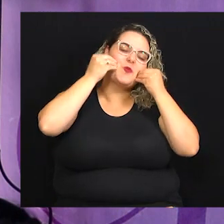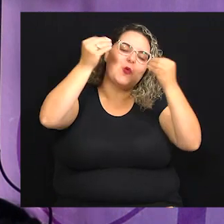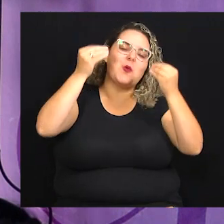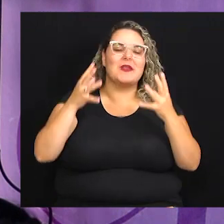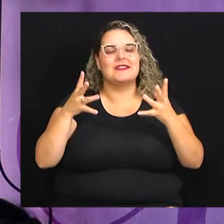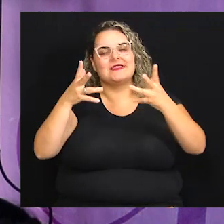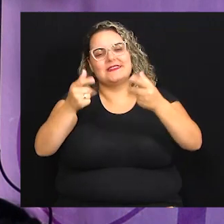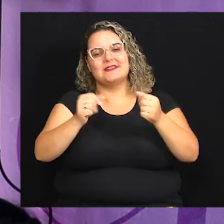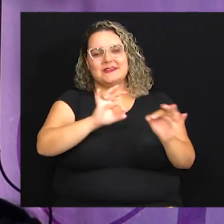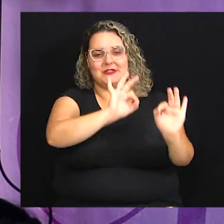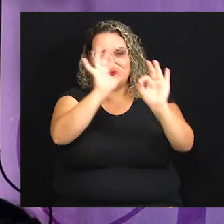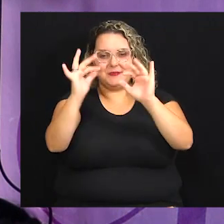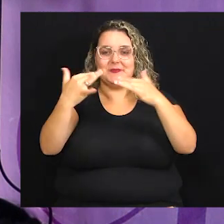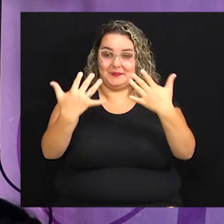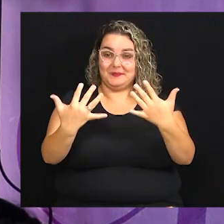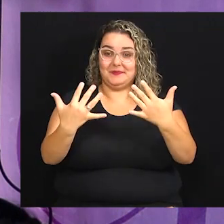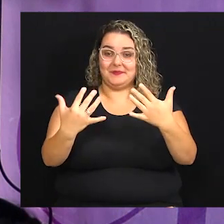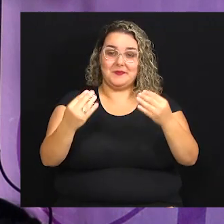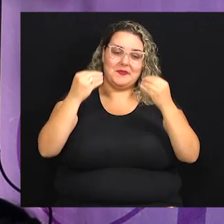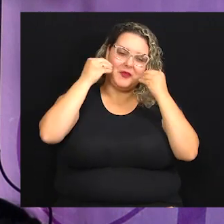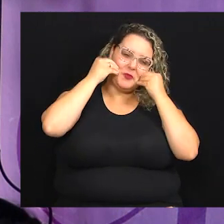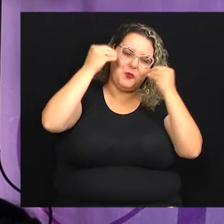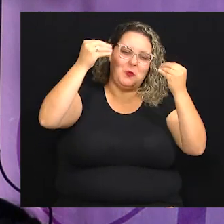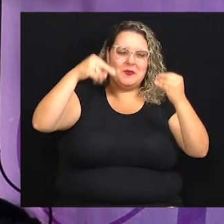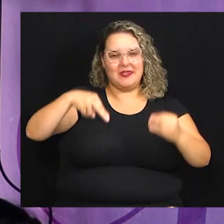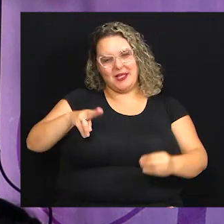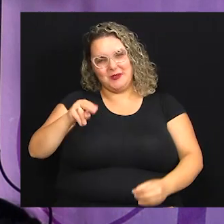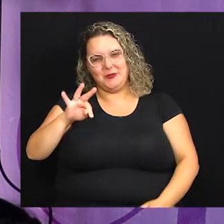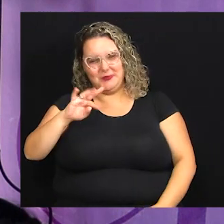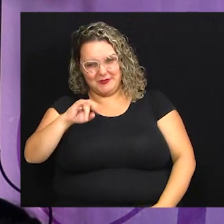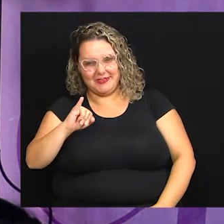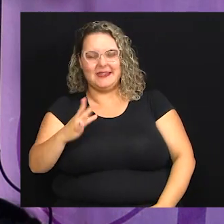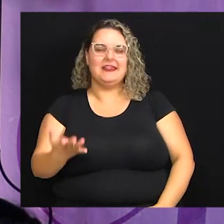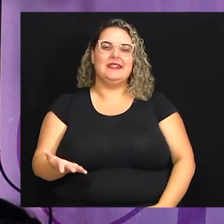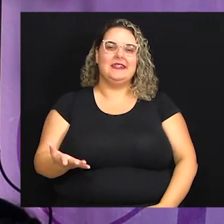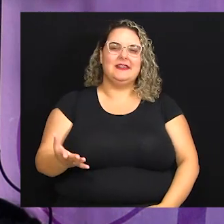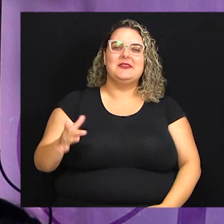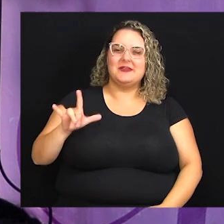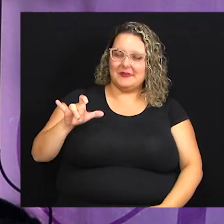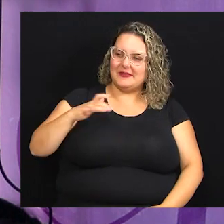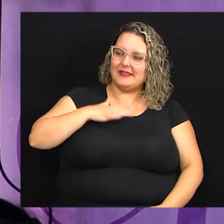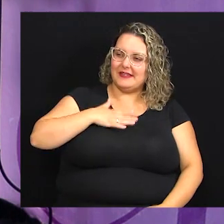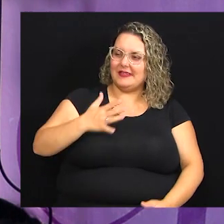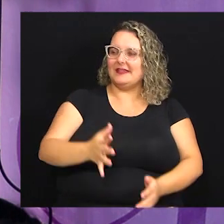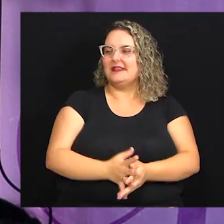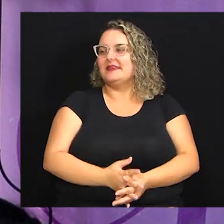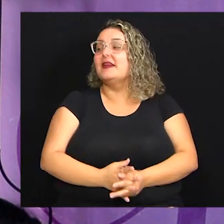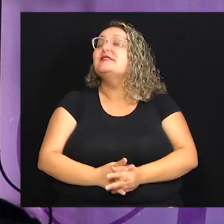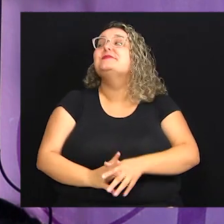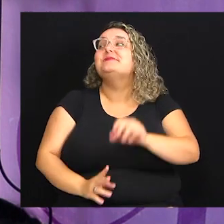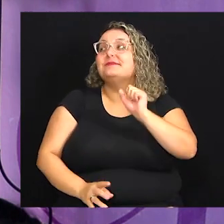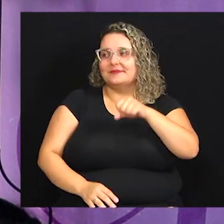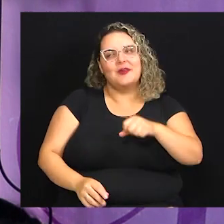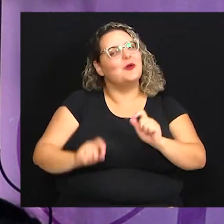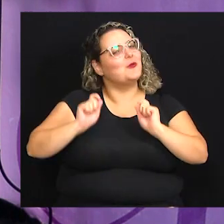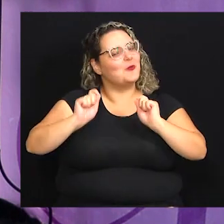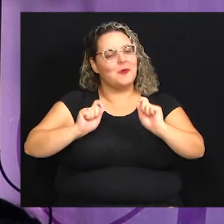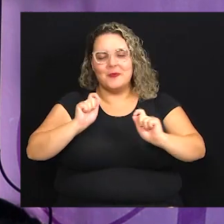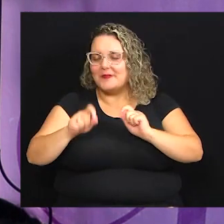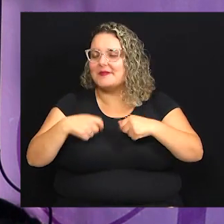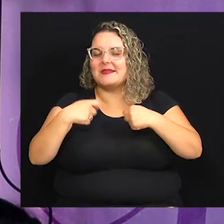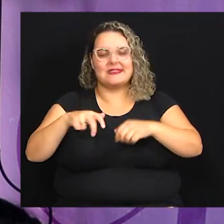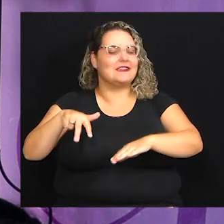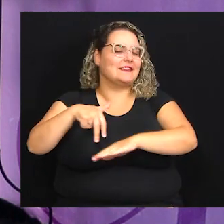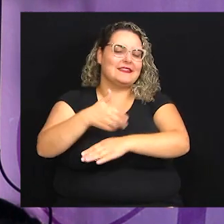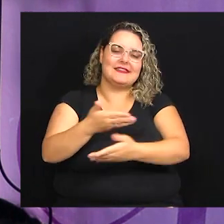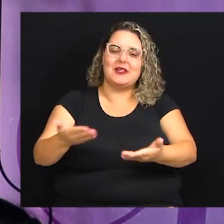beijo para todo mundo aí que me assistiu, que eu sempre mando beijo da Nutri no meu Instagram. É isso aí. O que vocês precisarem, estou